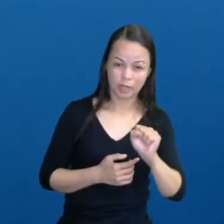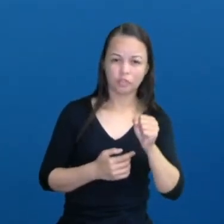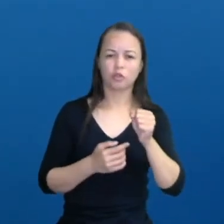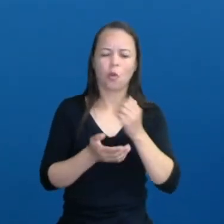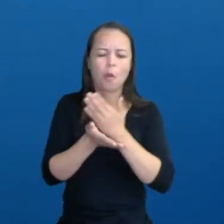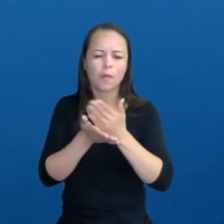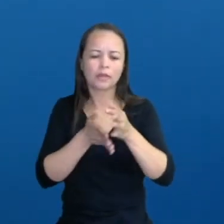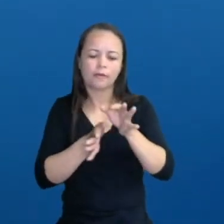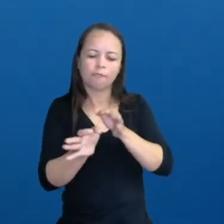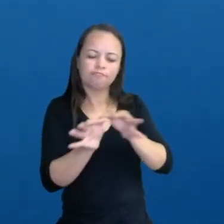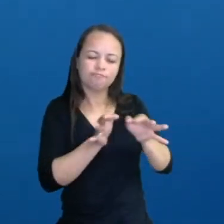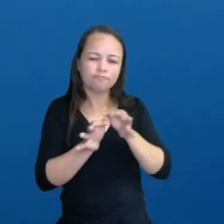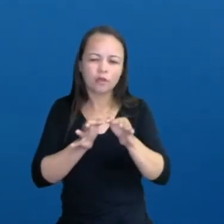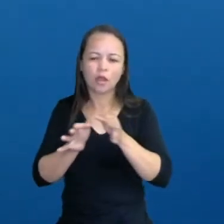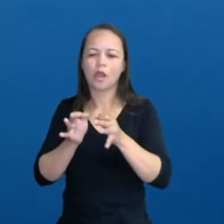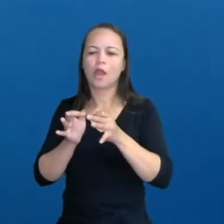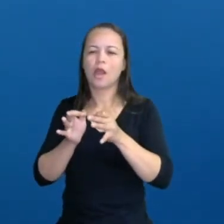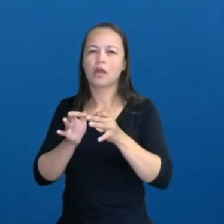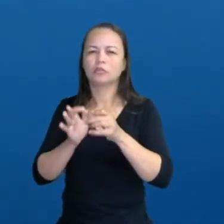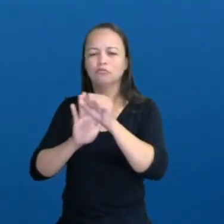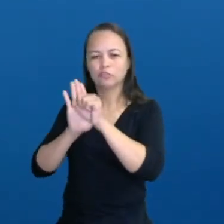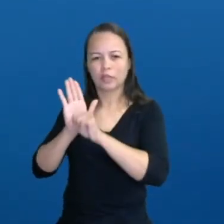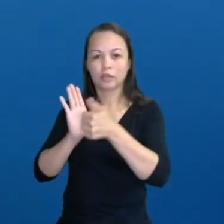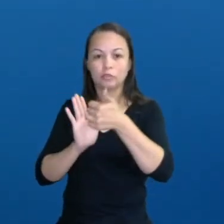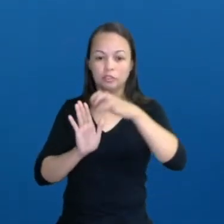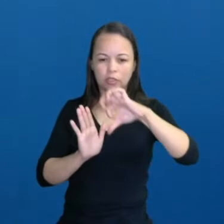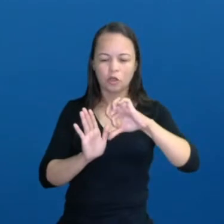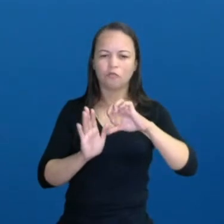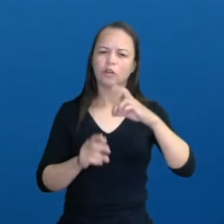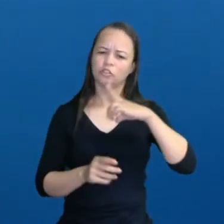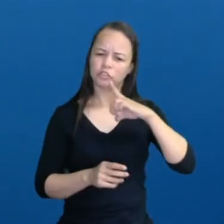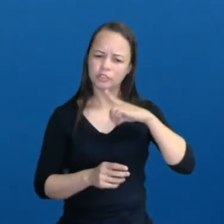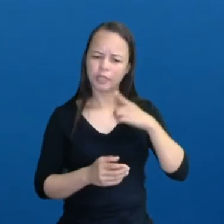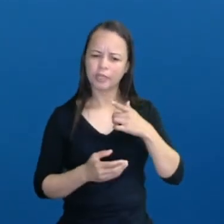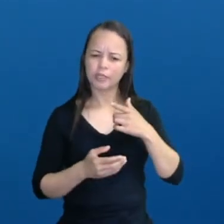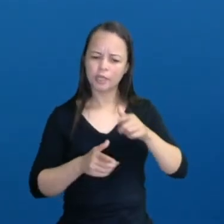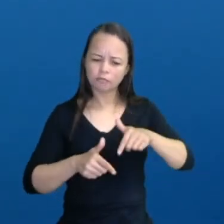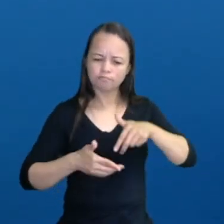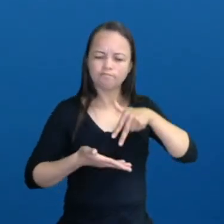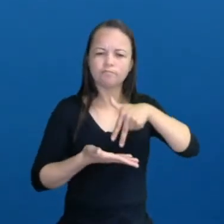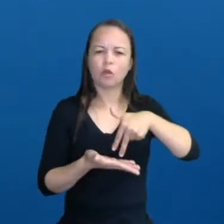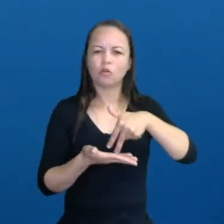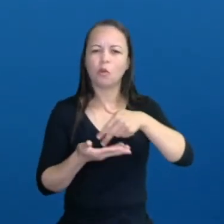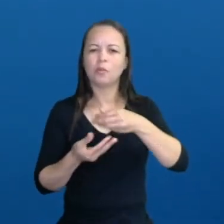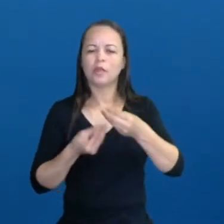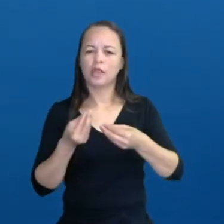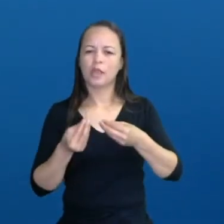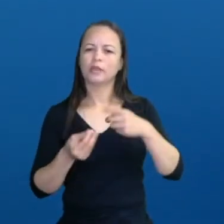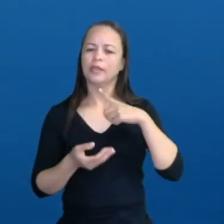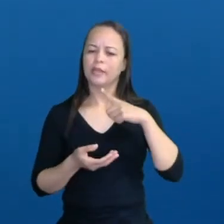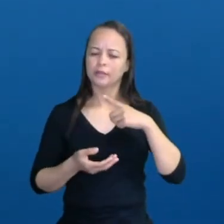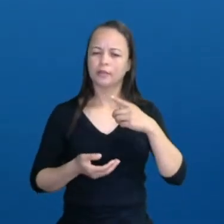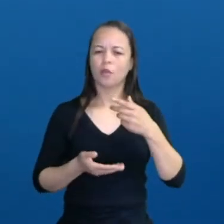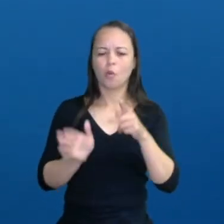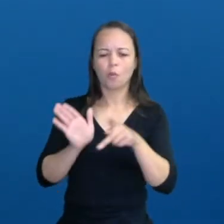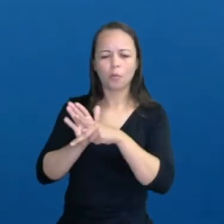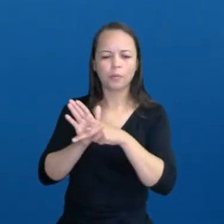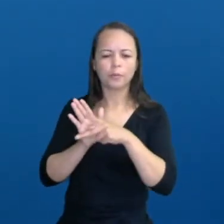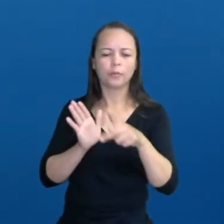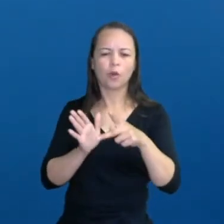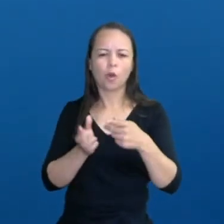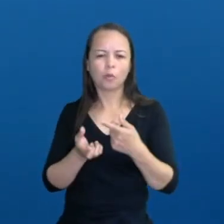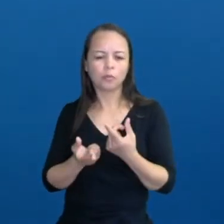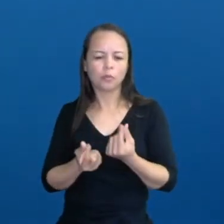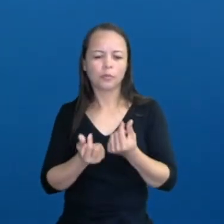século XIX, elas queriam autonomia, elas queriam gerir os seus próprios negócios, a